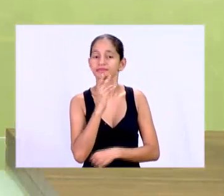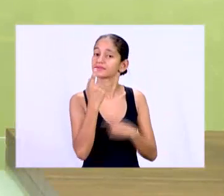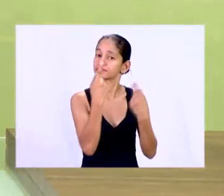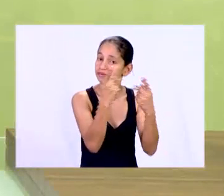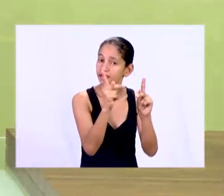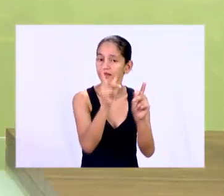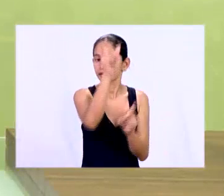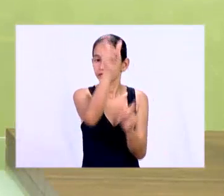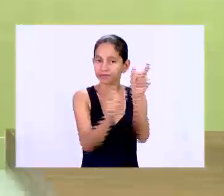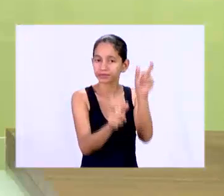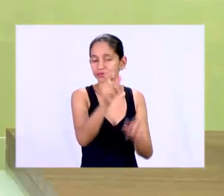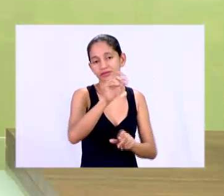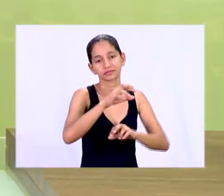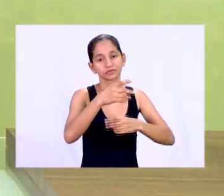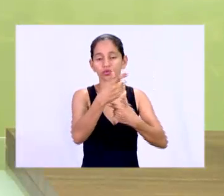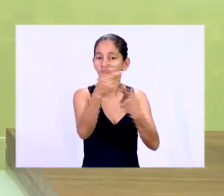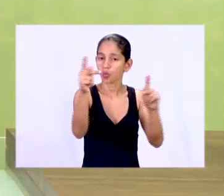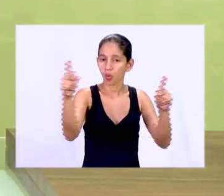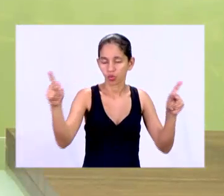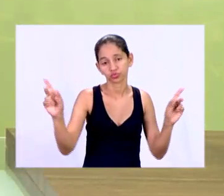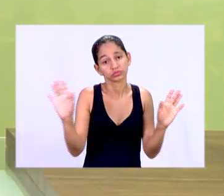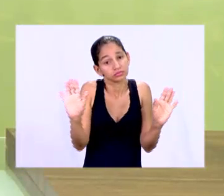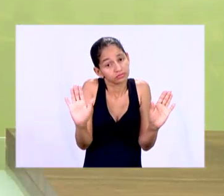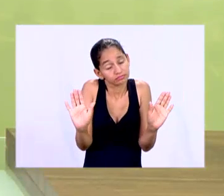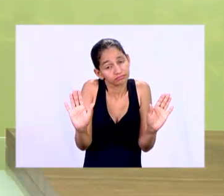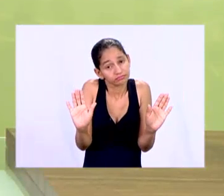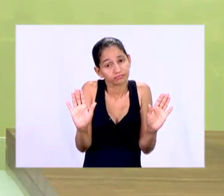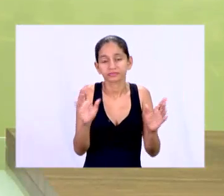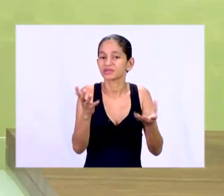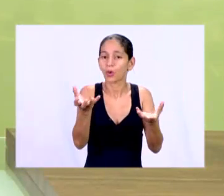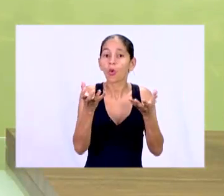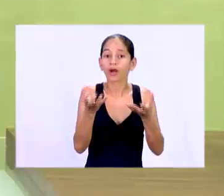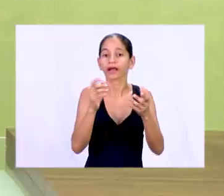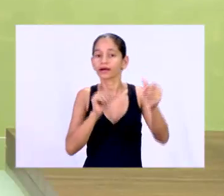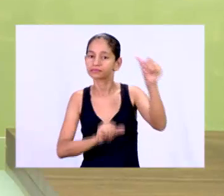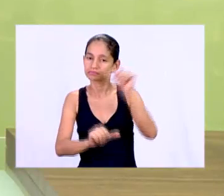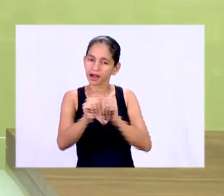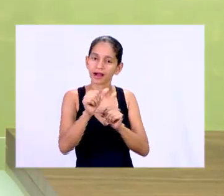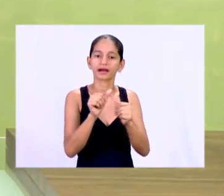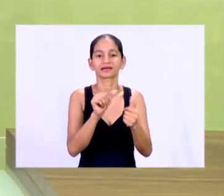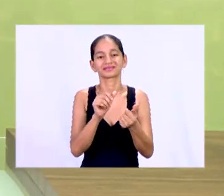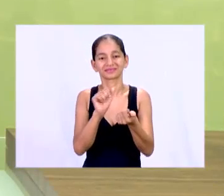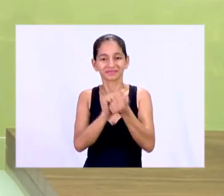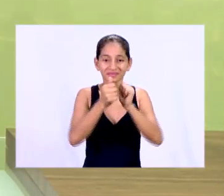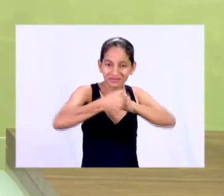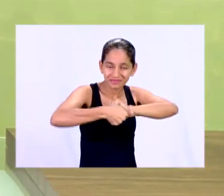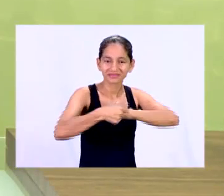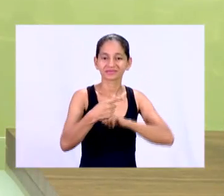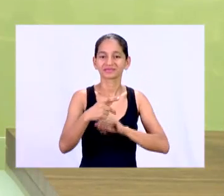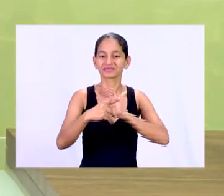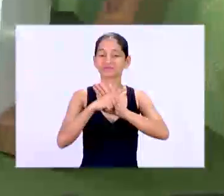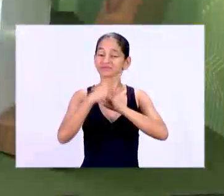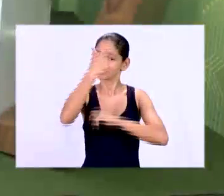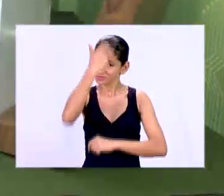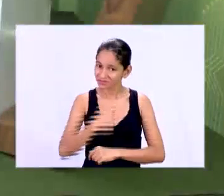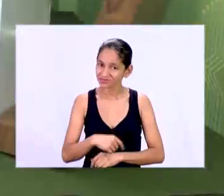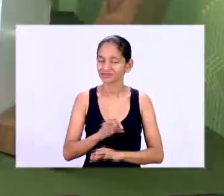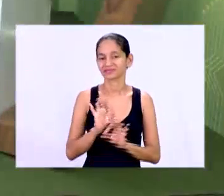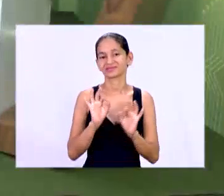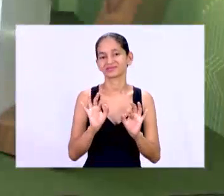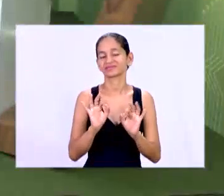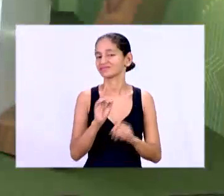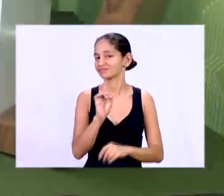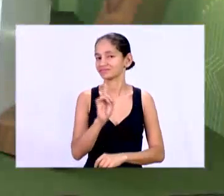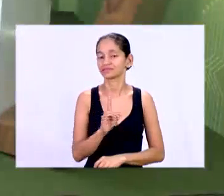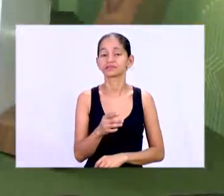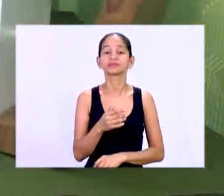que interpretar da maneira que ele traz para mim, não da maneira que eu quero que ele represente para ti. Ok, professor.